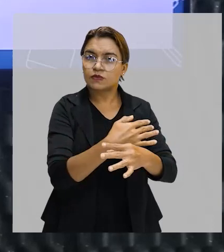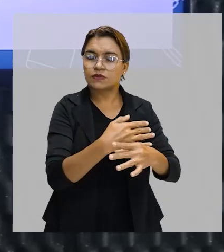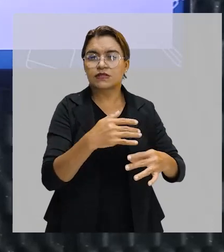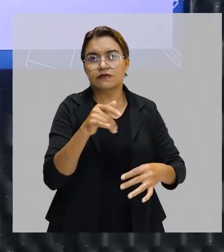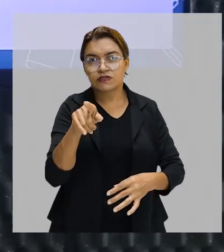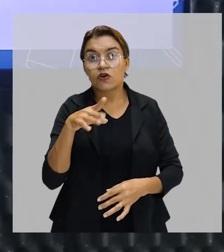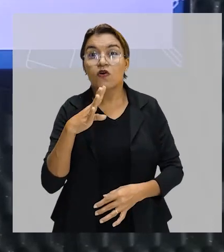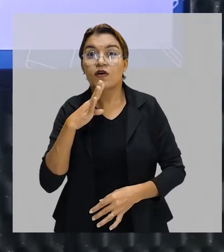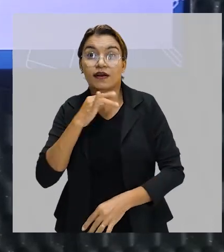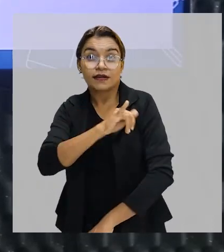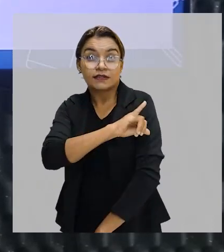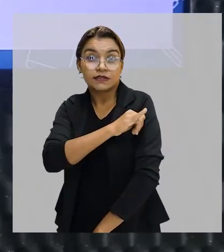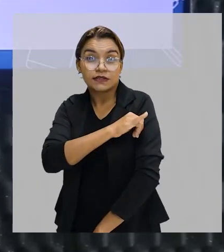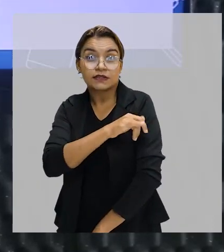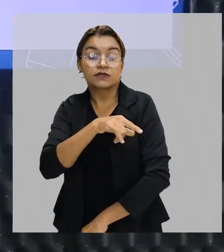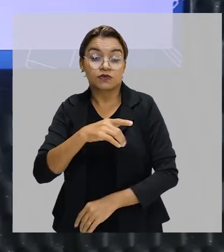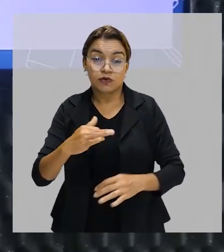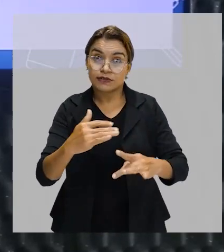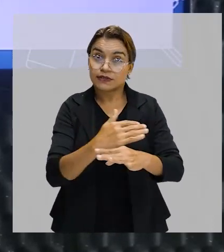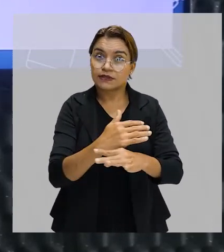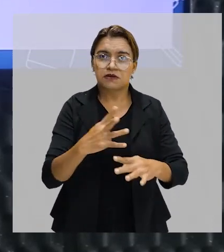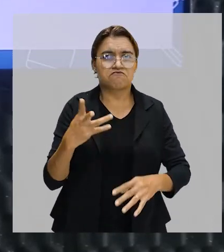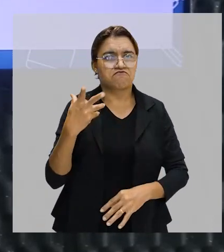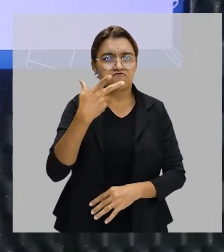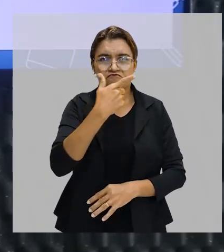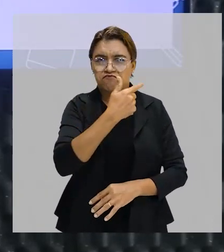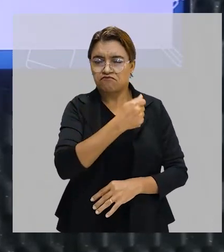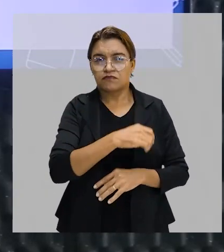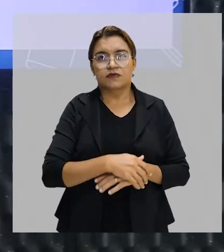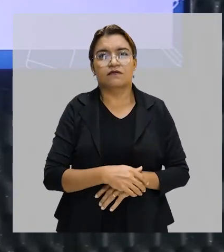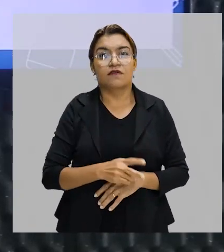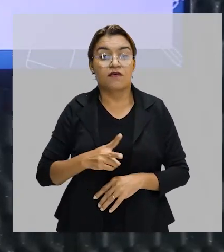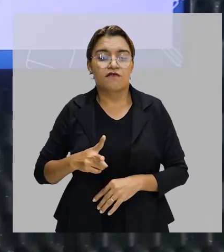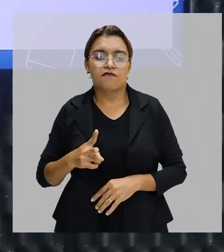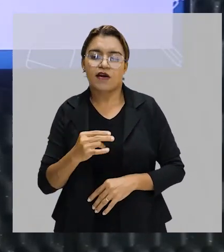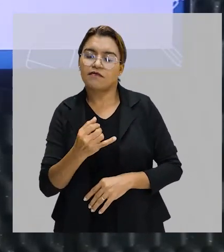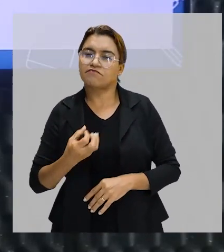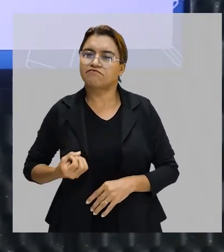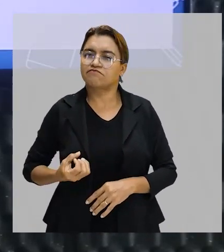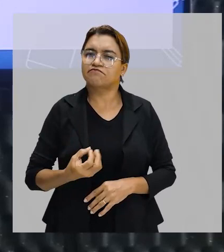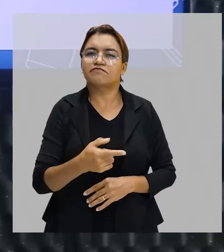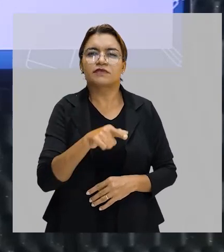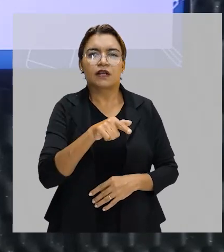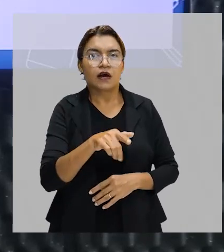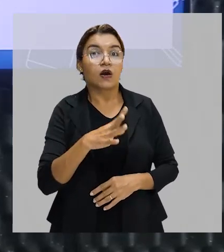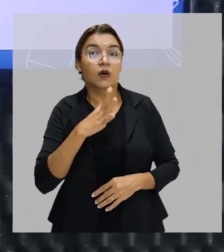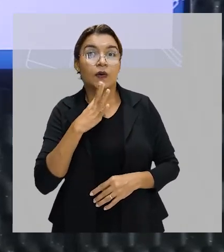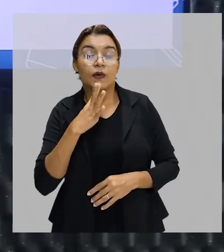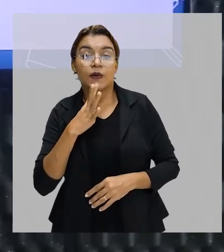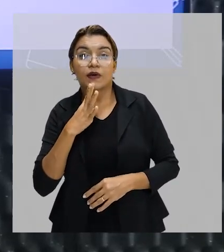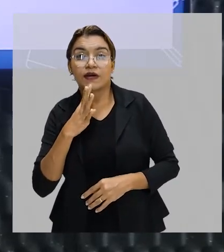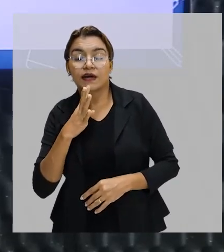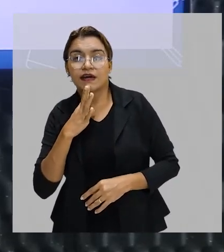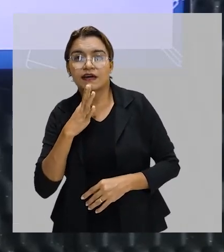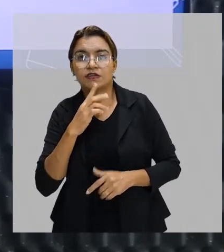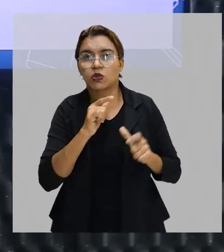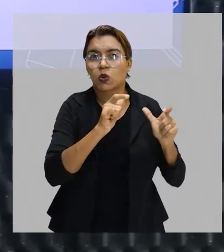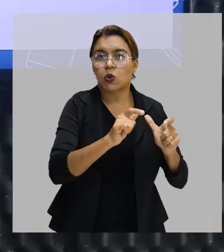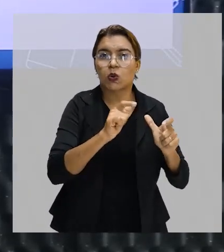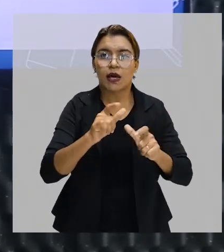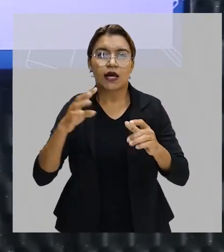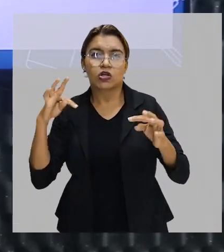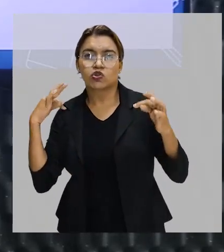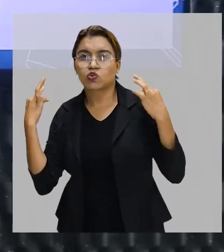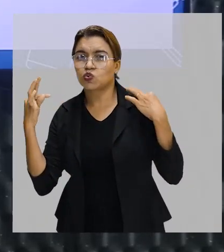conhece o Rio de Janeiro. Rio de Janeiro, cidade maravilhosa. Quando você vai ao Rio de Janeiro, Você vai conhecer o Corcovado, você vai